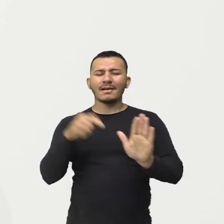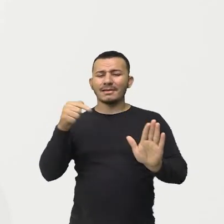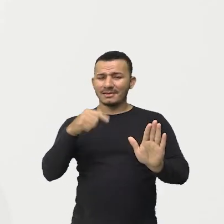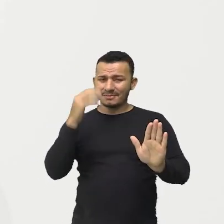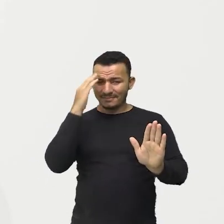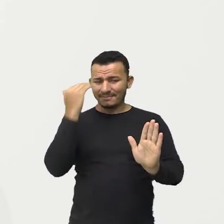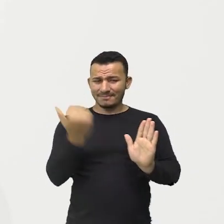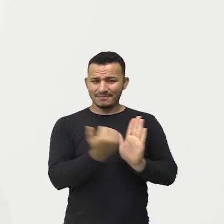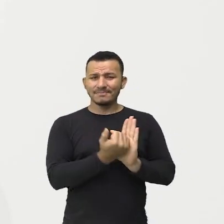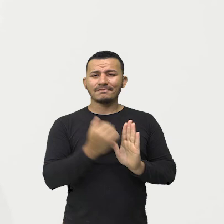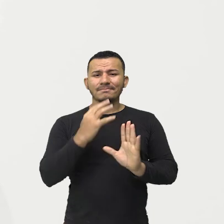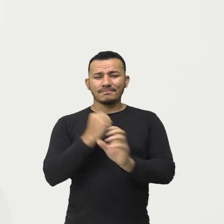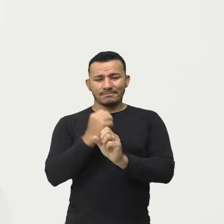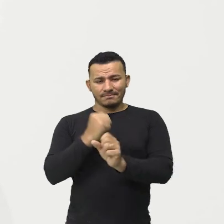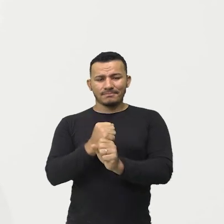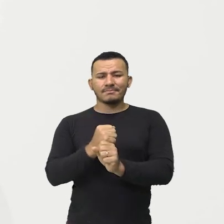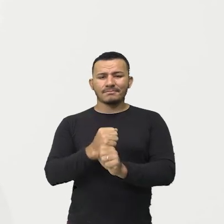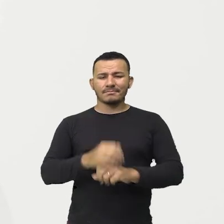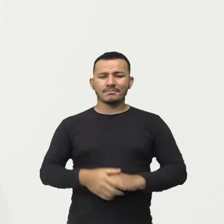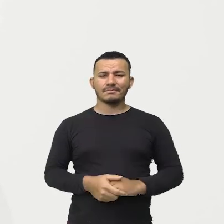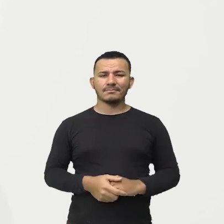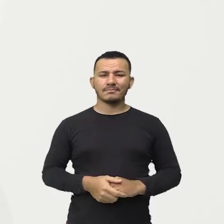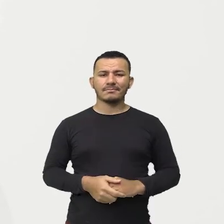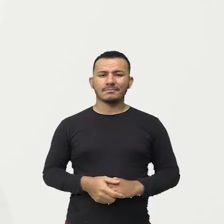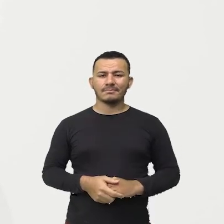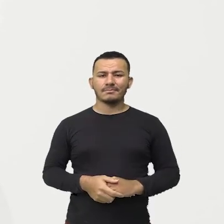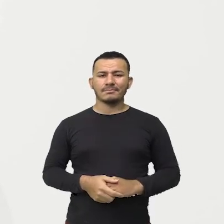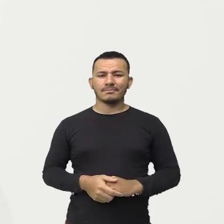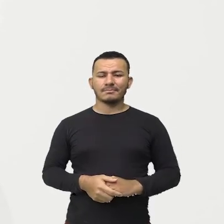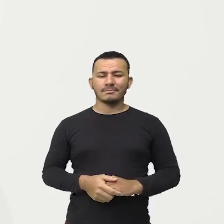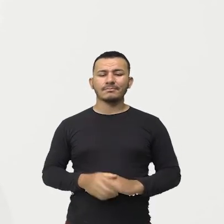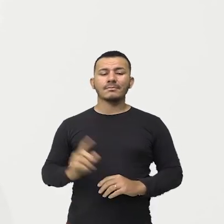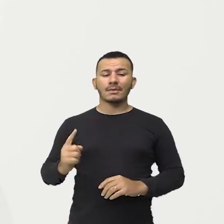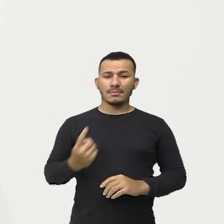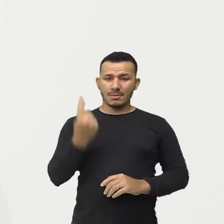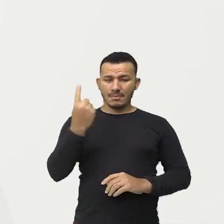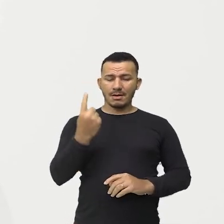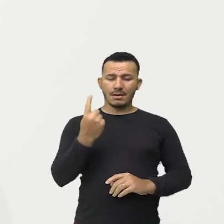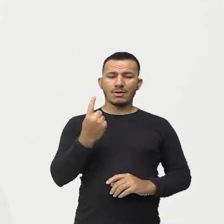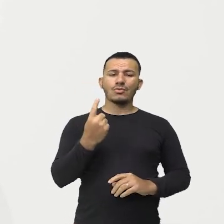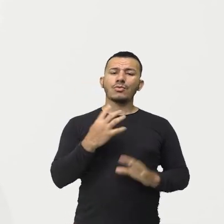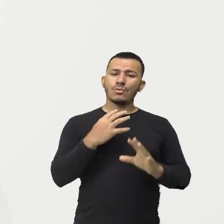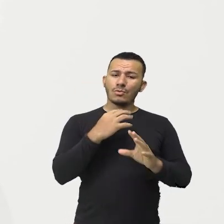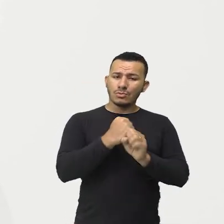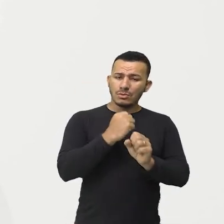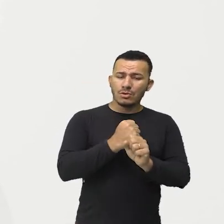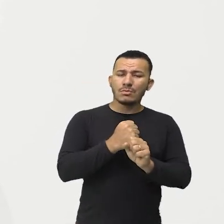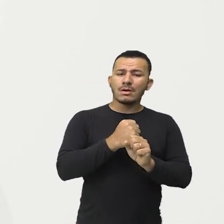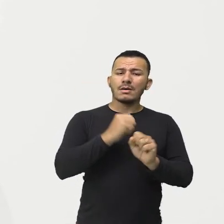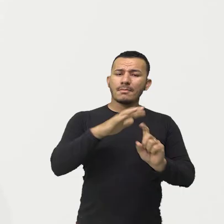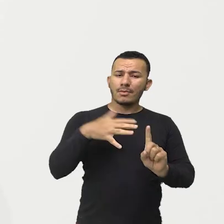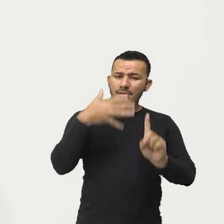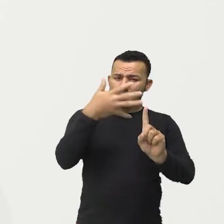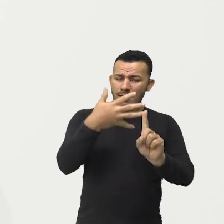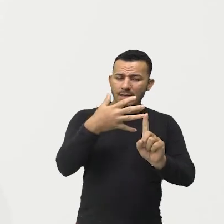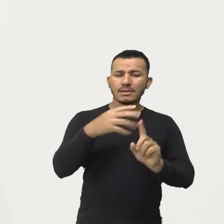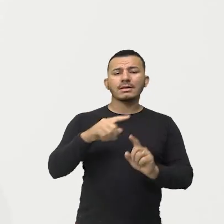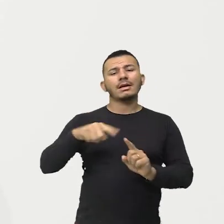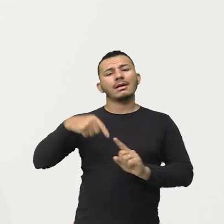importante no cálculo das expressões numéricas. Primeiro resolve potenciação,